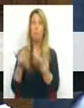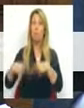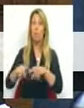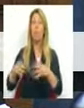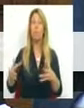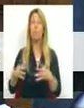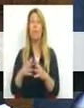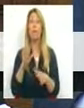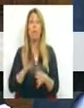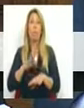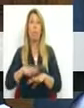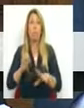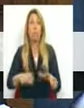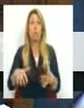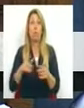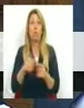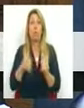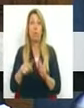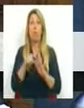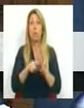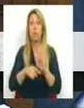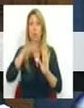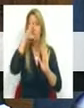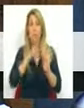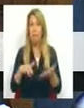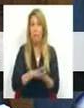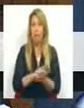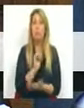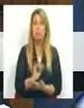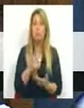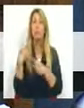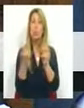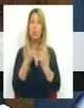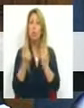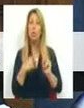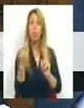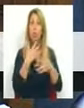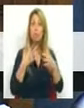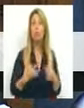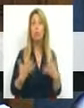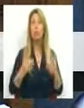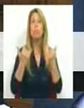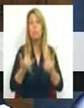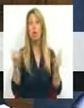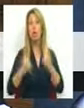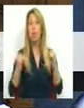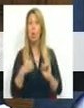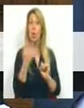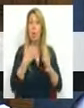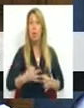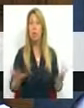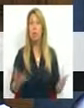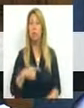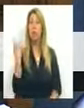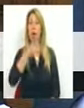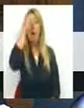bons princípios do governo, discutíamos entre todos e chegávamos a posições de consenso. As nossas